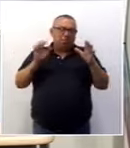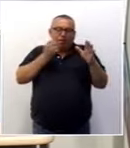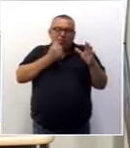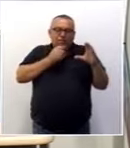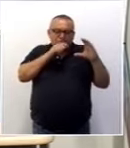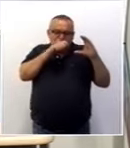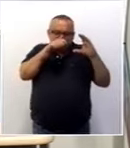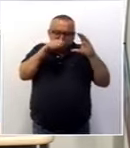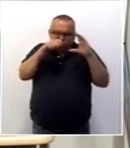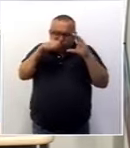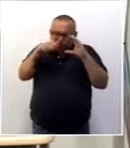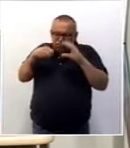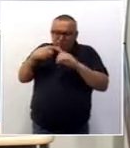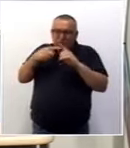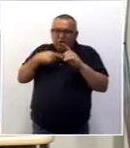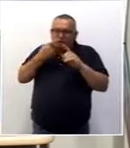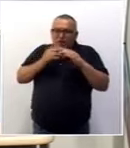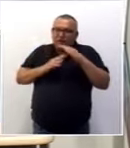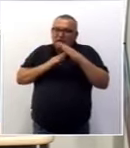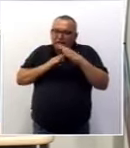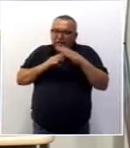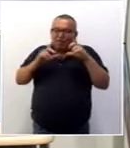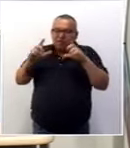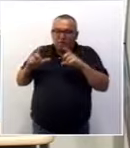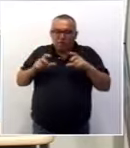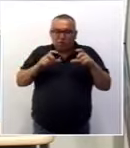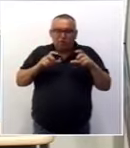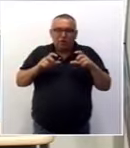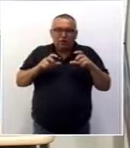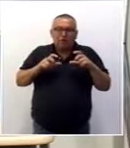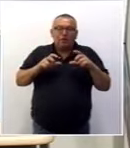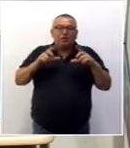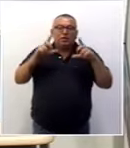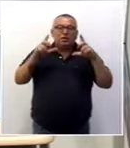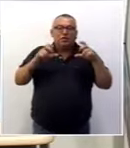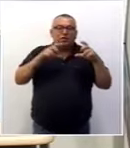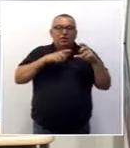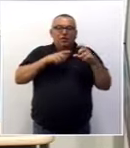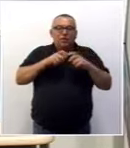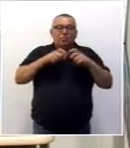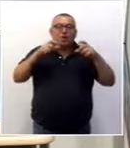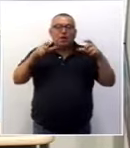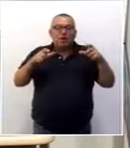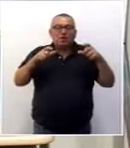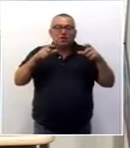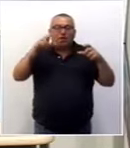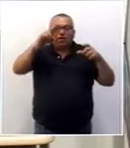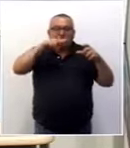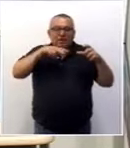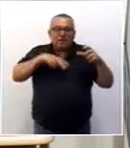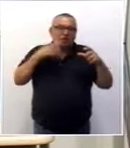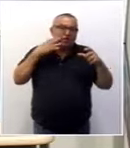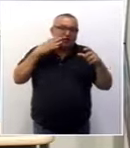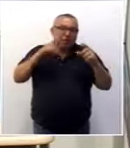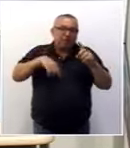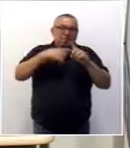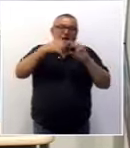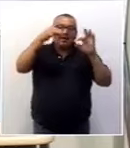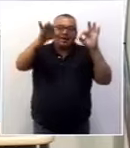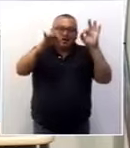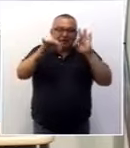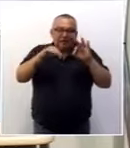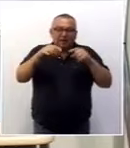já que a gente está falando numa função militar. Né? E as fotografias tinham uma maior resolução, permitia saber mais detalhes lá do